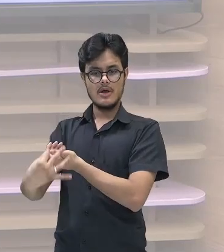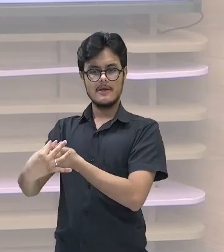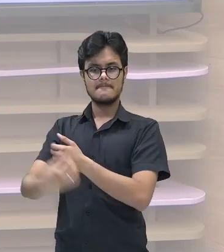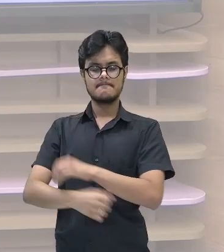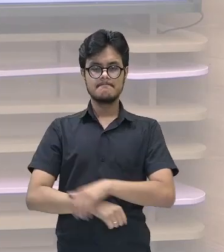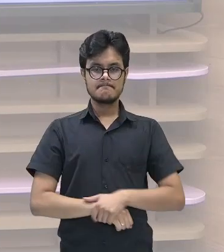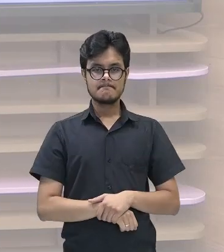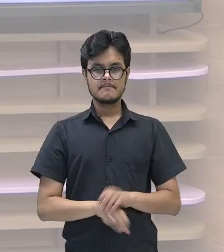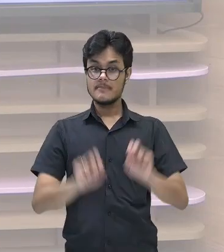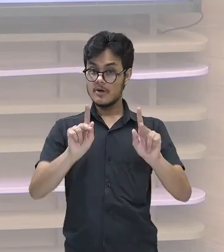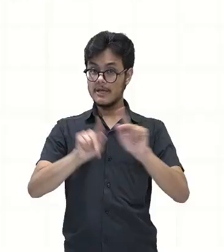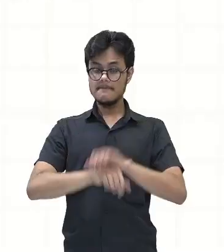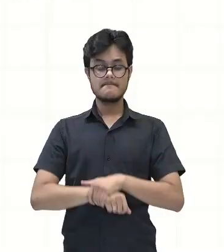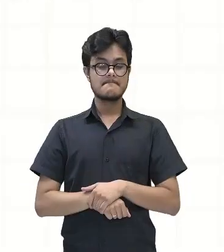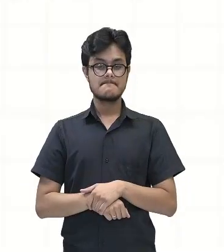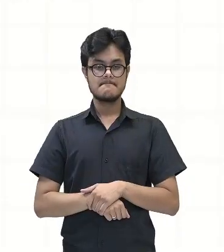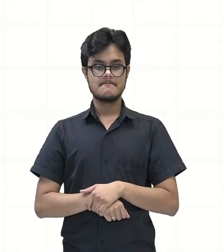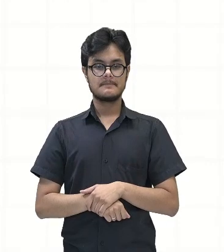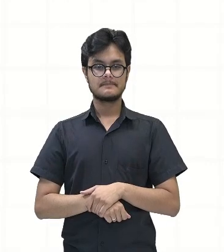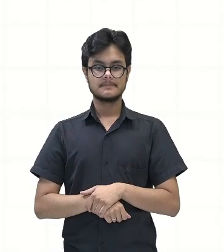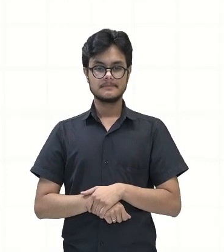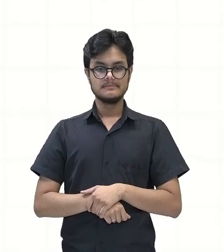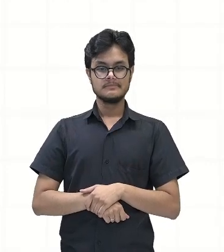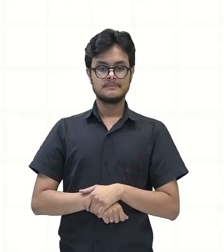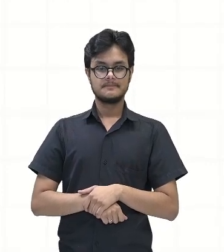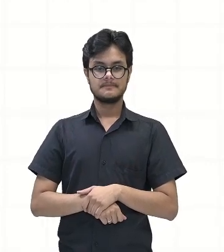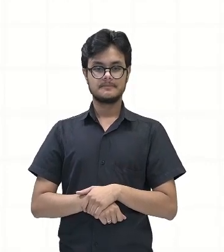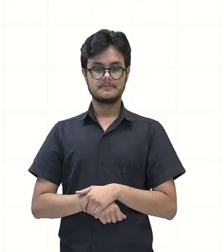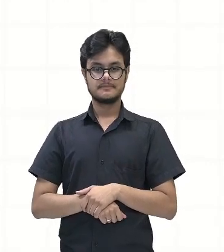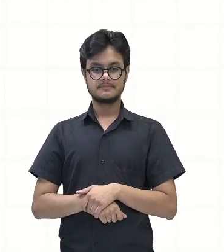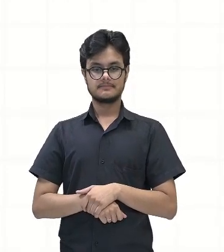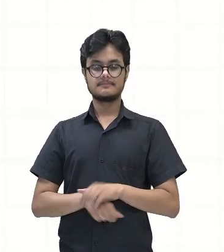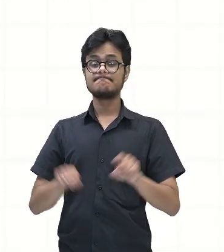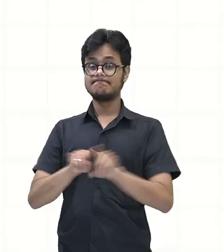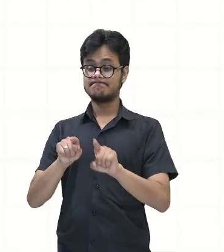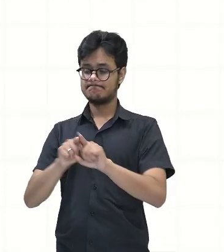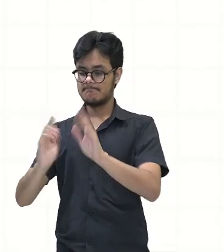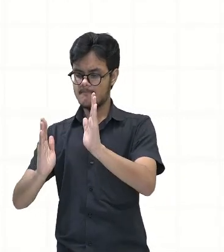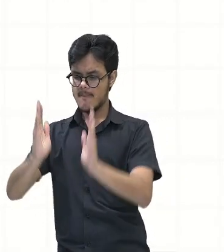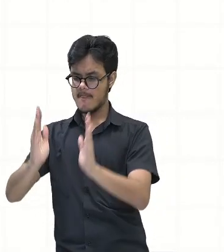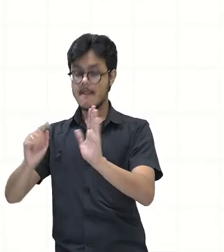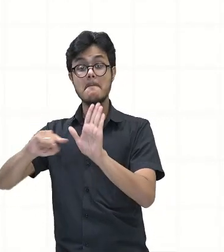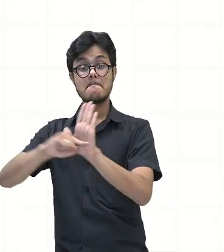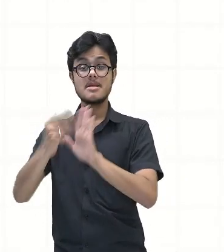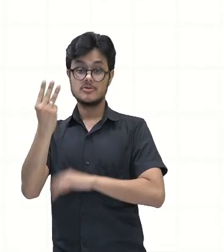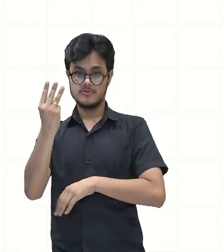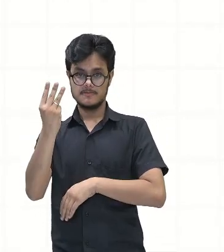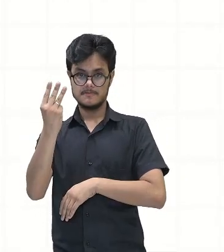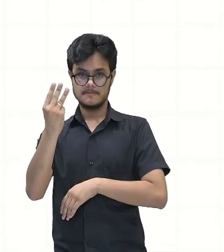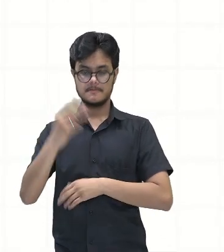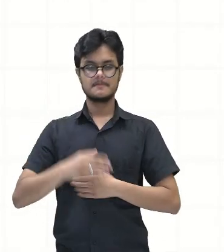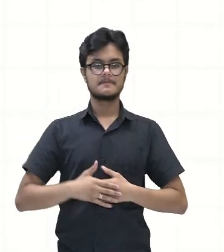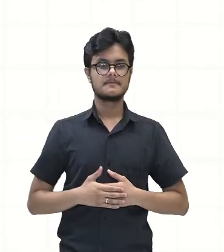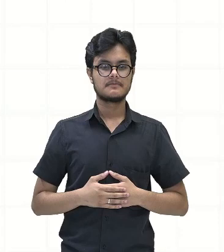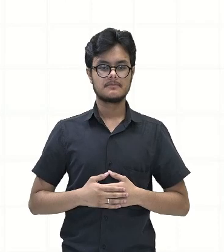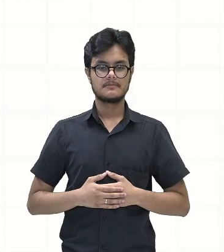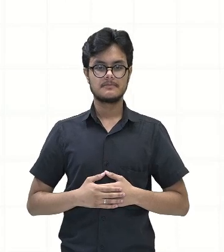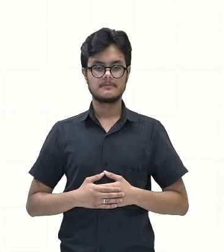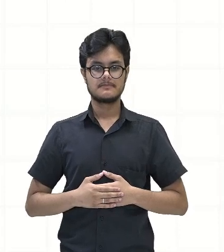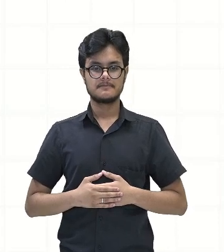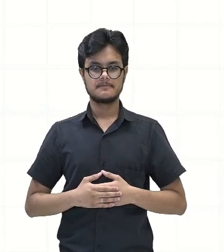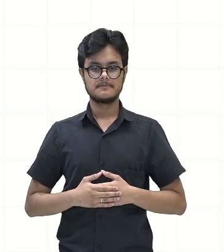meridiano de Greenwich. E aí a gente vai ver também o fuso -3 aqui do território brasileiro, né? Que